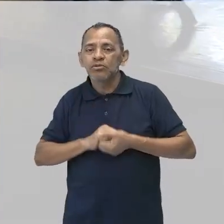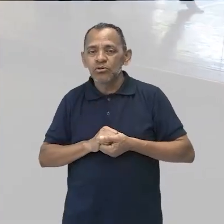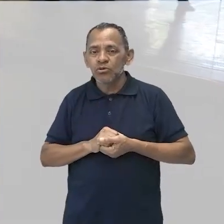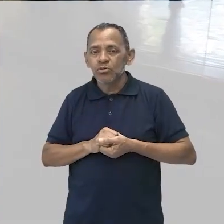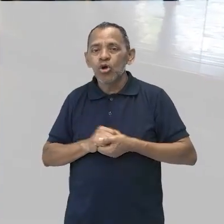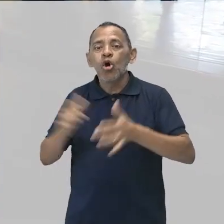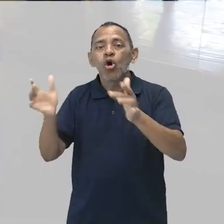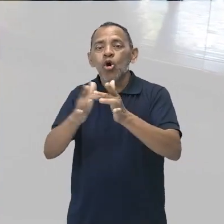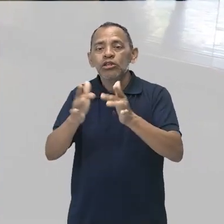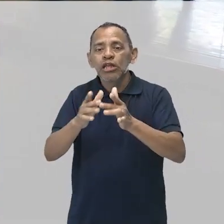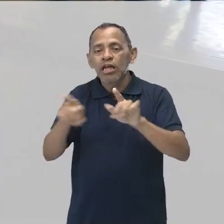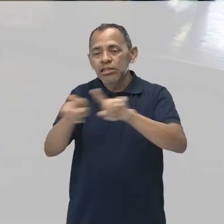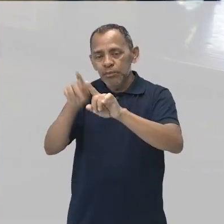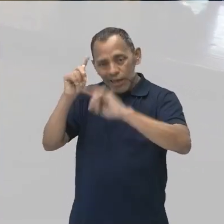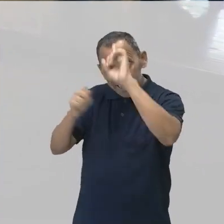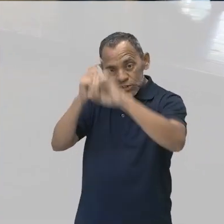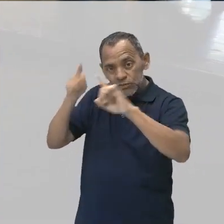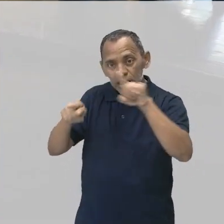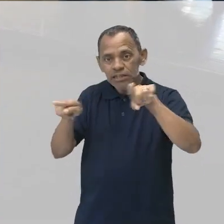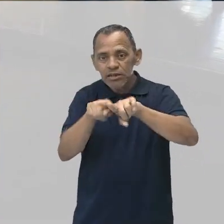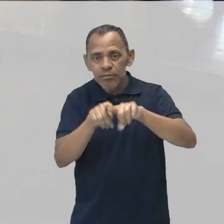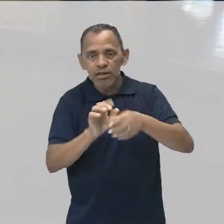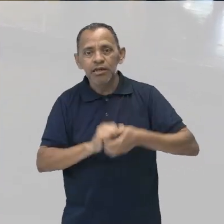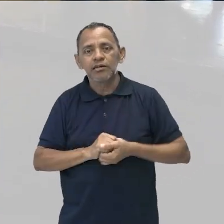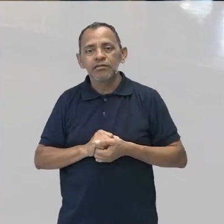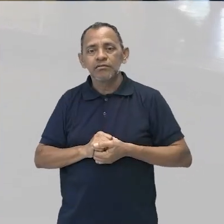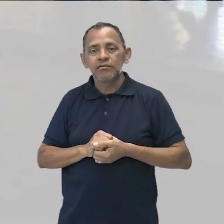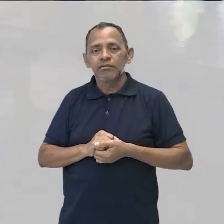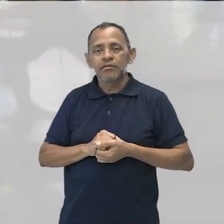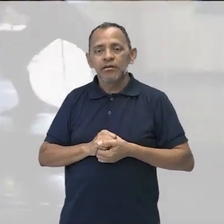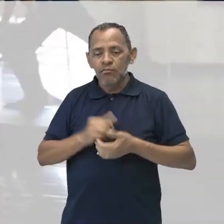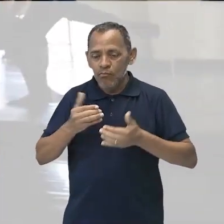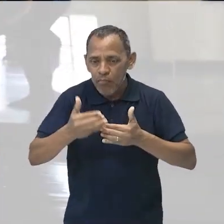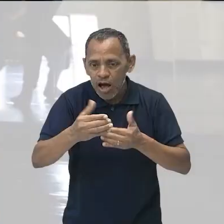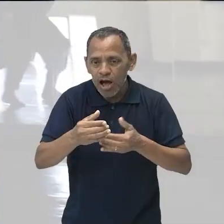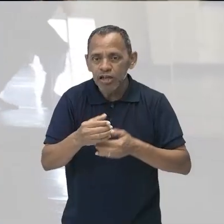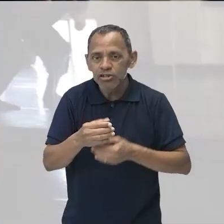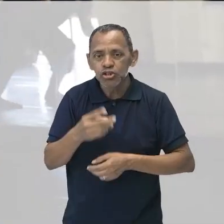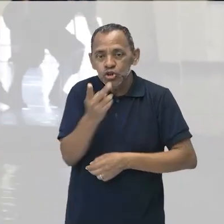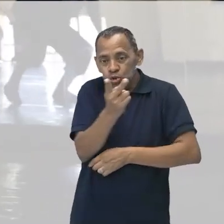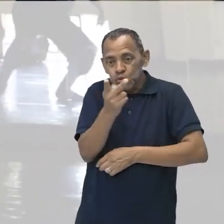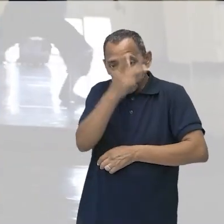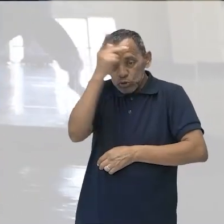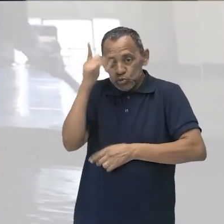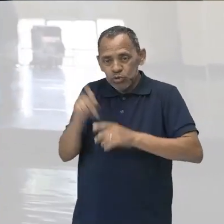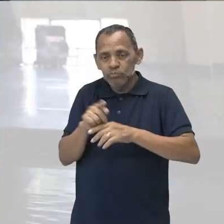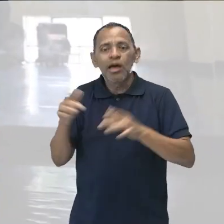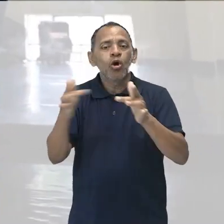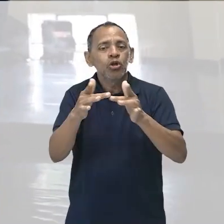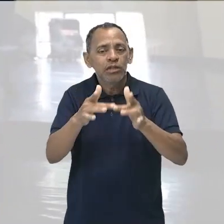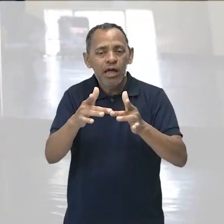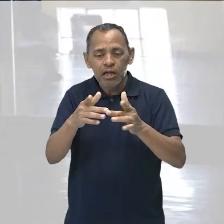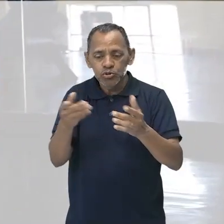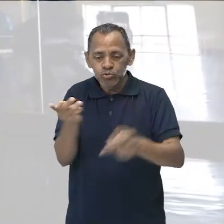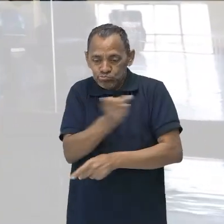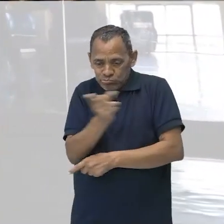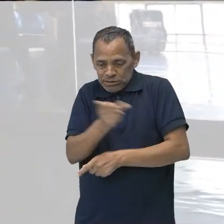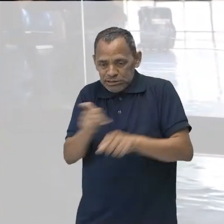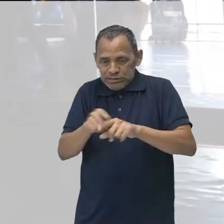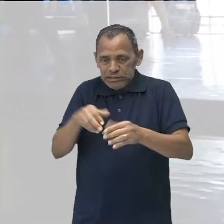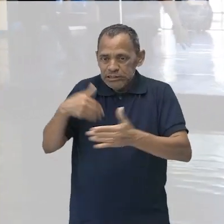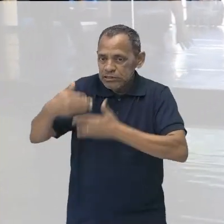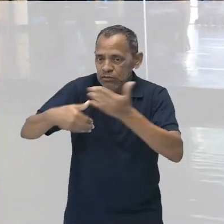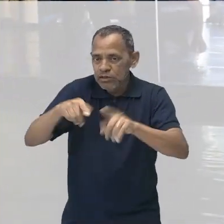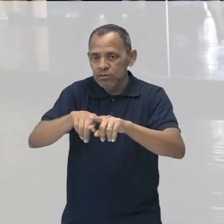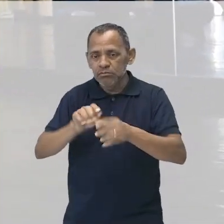contato e improvisação, a improvisação que parte de dois indivíduos que fazem um contato entre si para desenvolver as